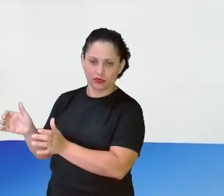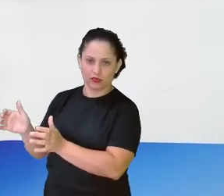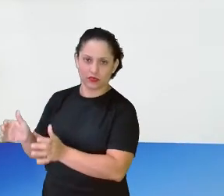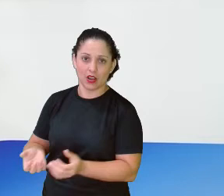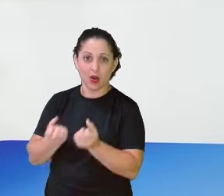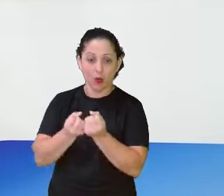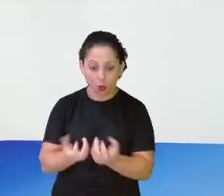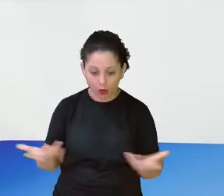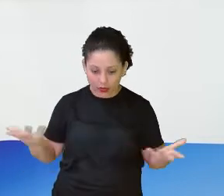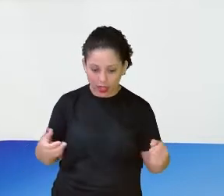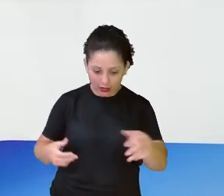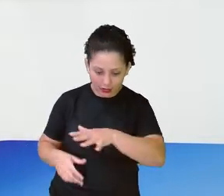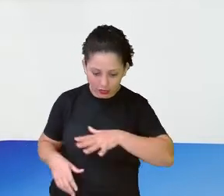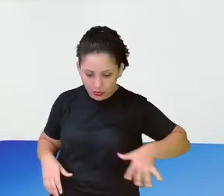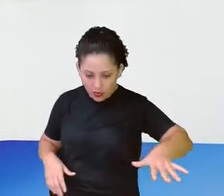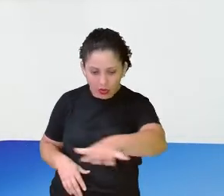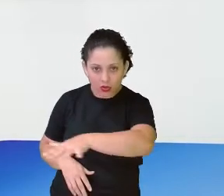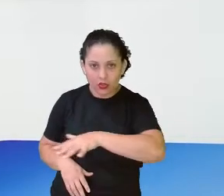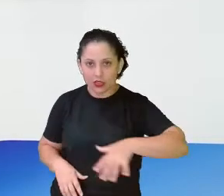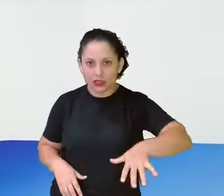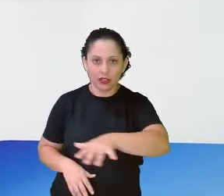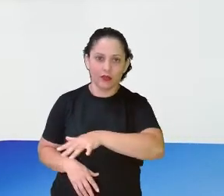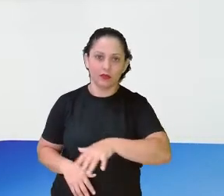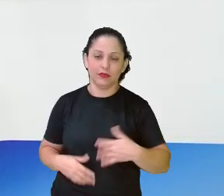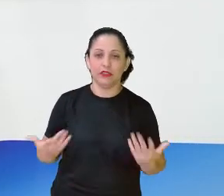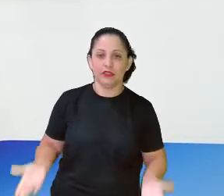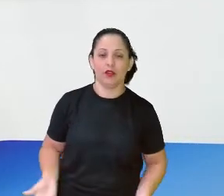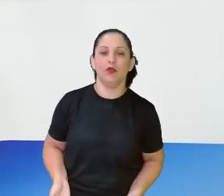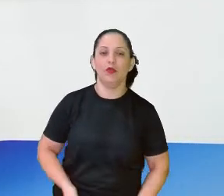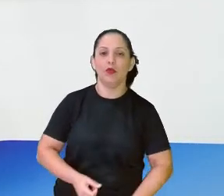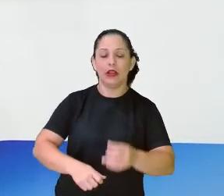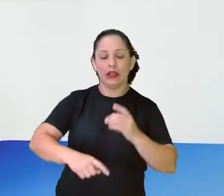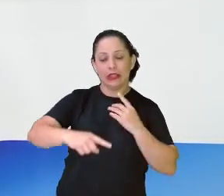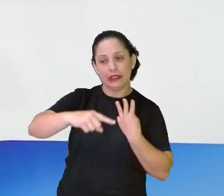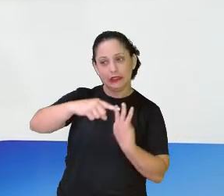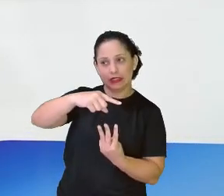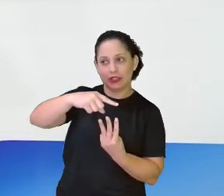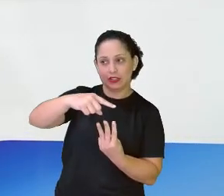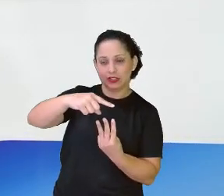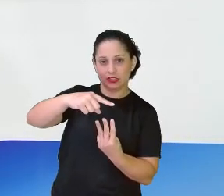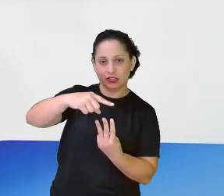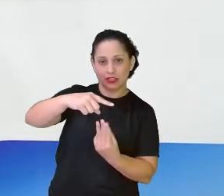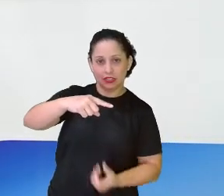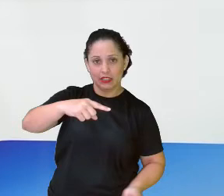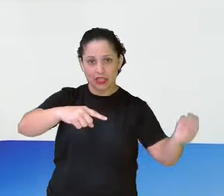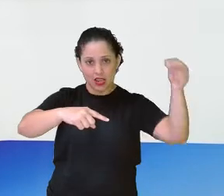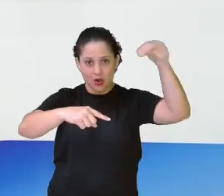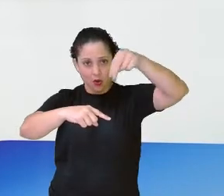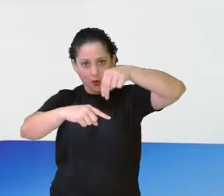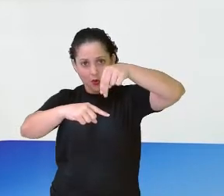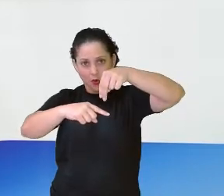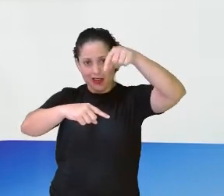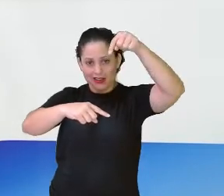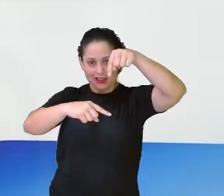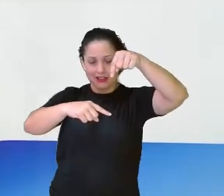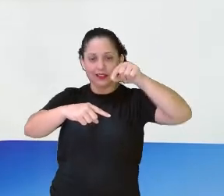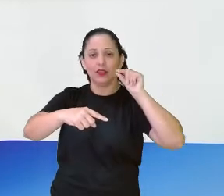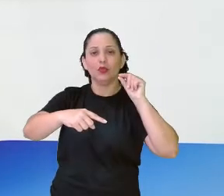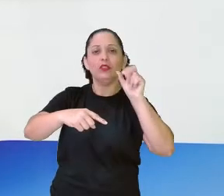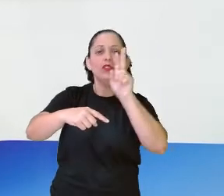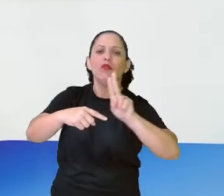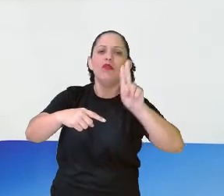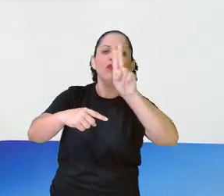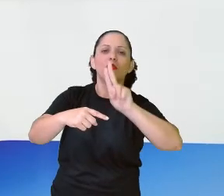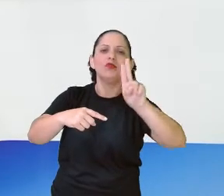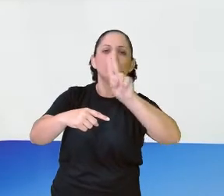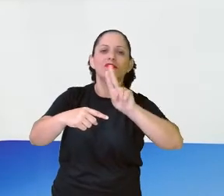quantidade total, o 3 é o meu denominador. O meu numerador, que é a parte de cima, é a parte que eu vou